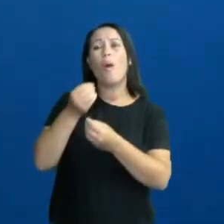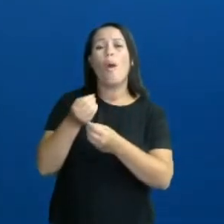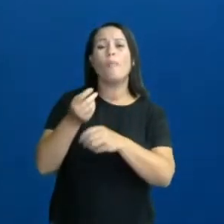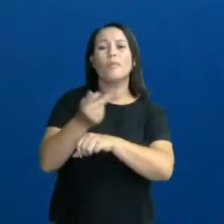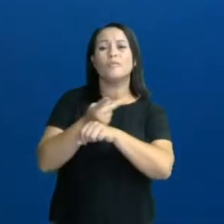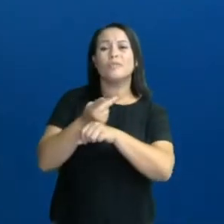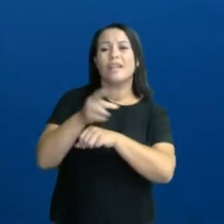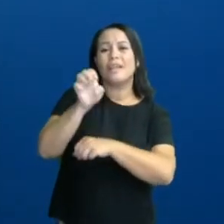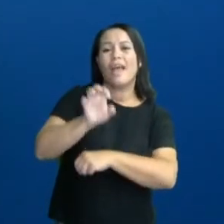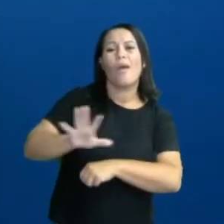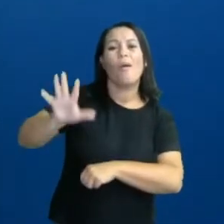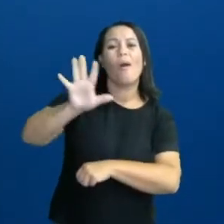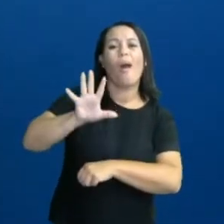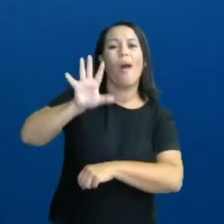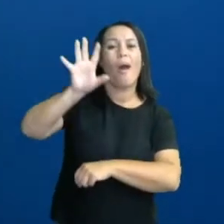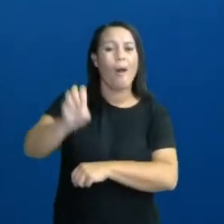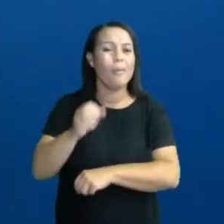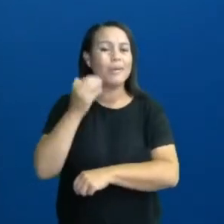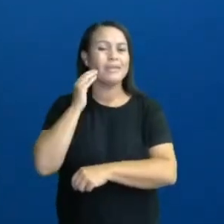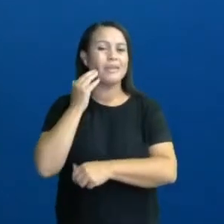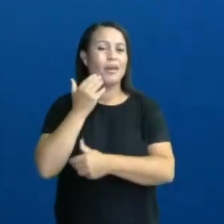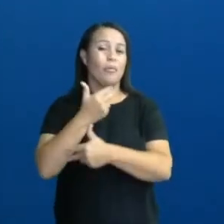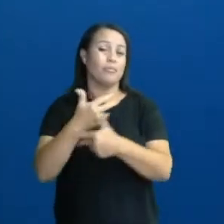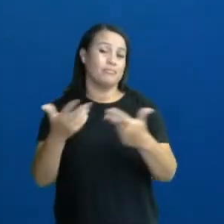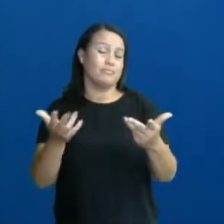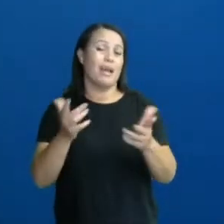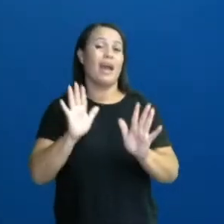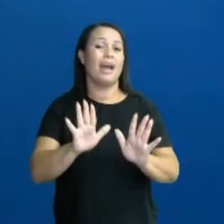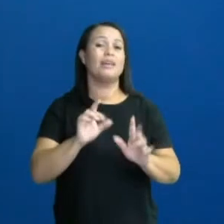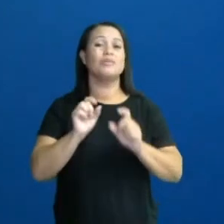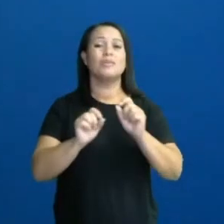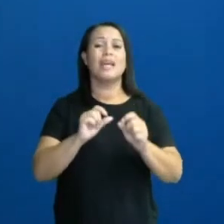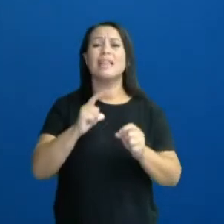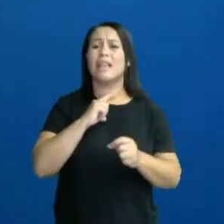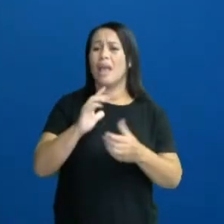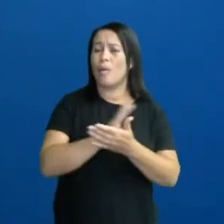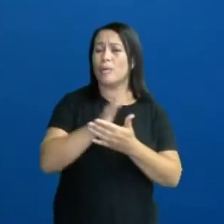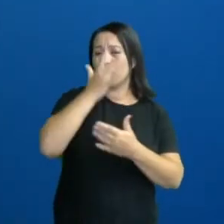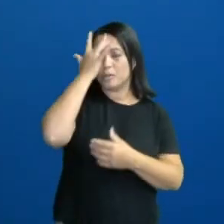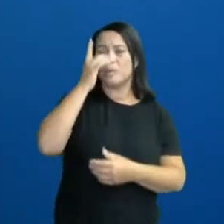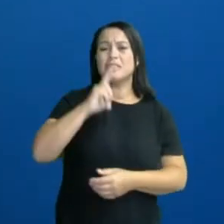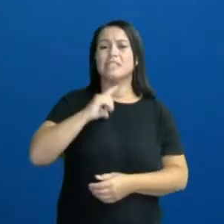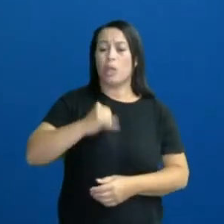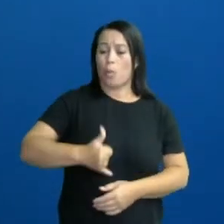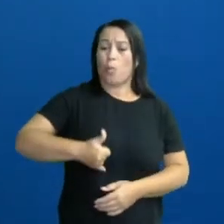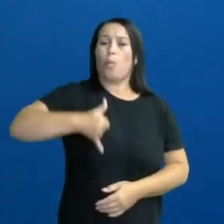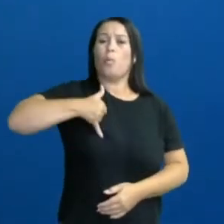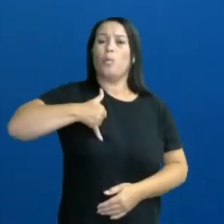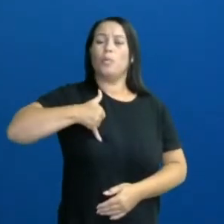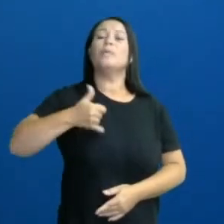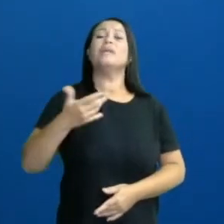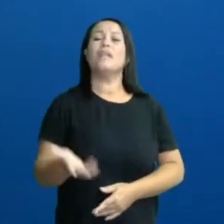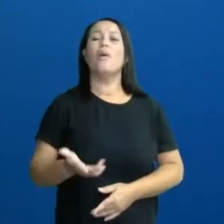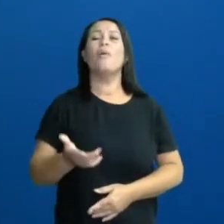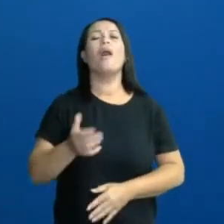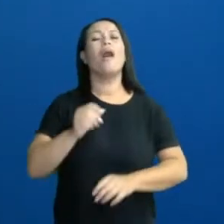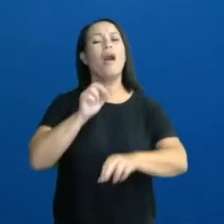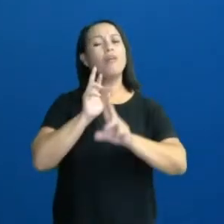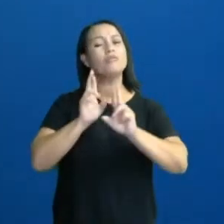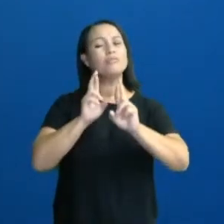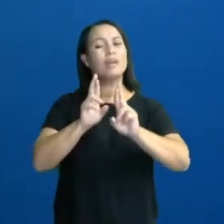europeia, puramente europeia, ou isso ou aquilo lá, tá? Mas tem gente que tem orgulho, e eu espero que a gente vá cada